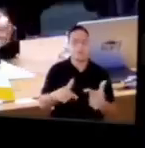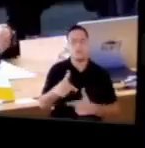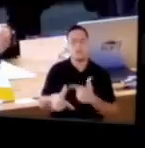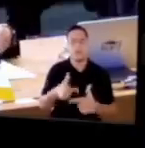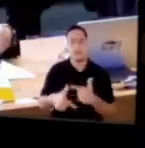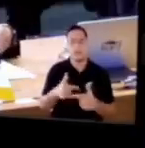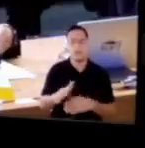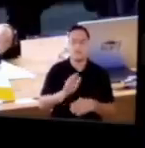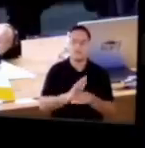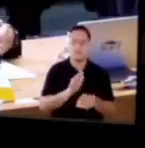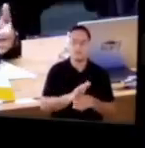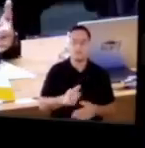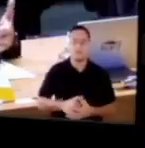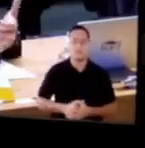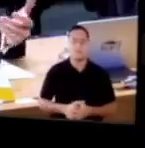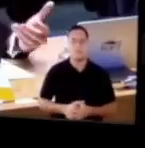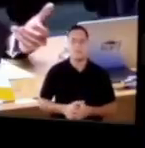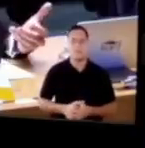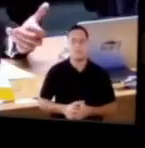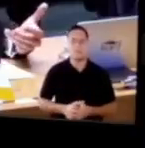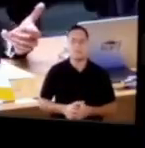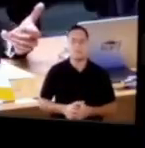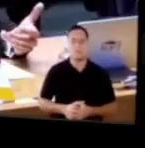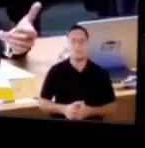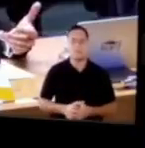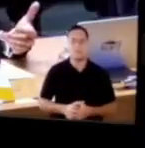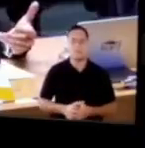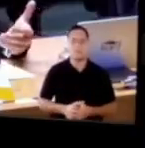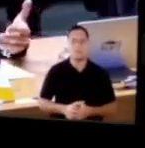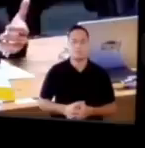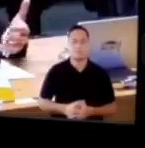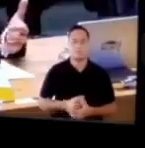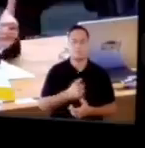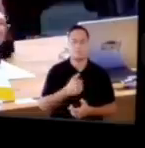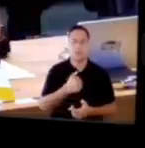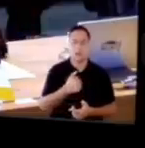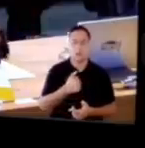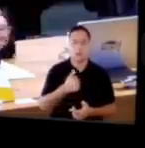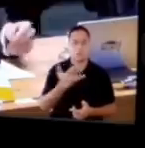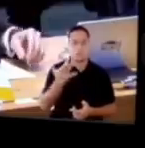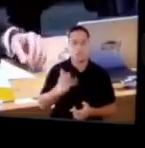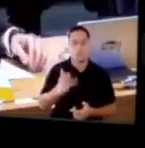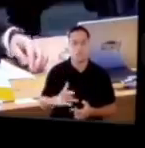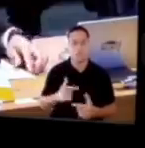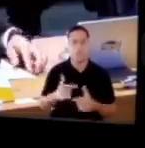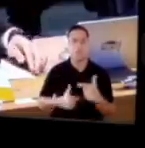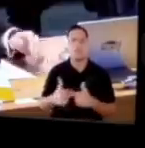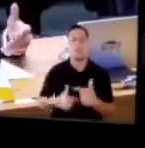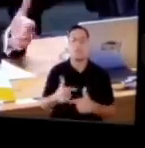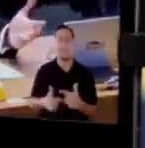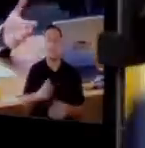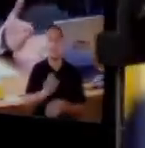eu tenho uma dificuldade muito grande de enxergar que serviço foi prestado Dona Ana Priscila por aqueles invasores